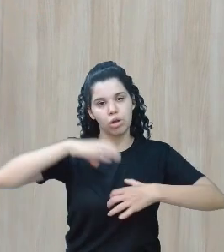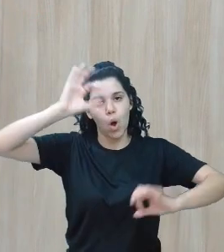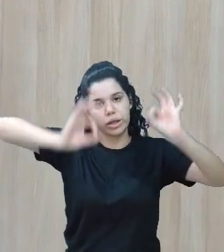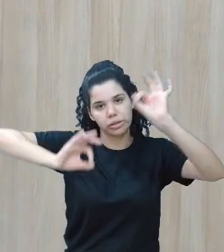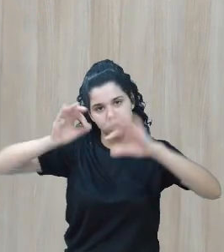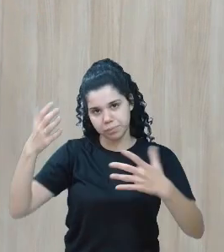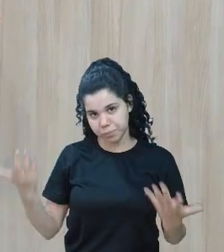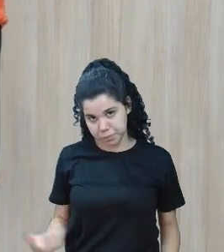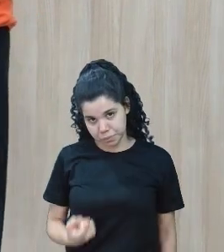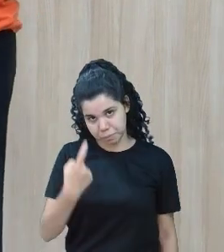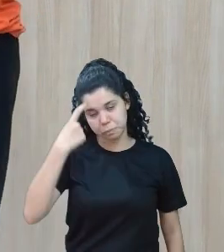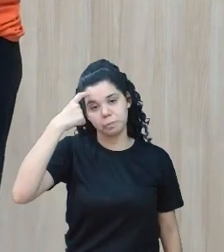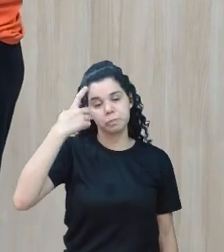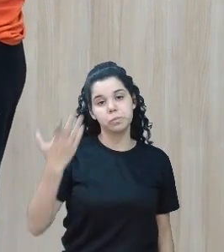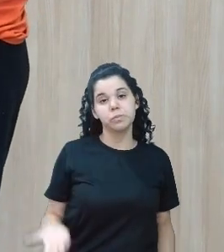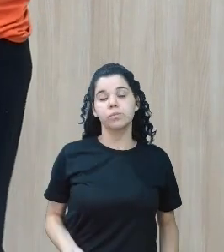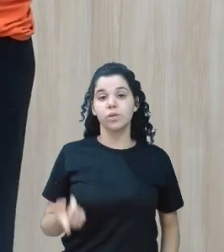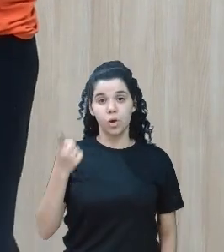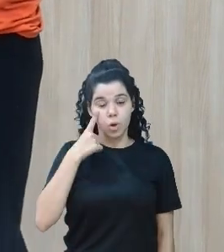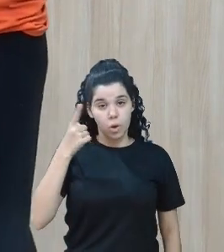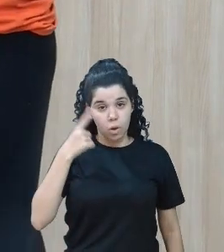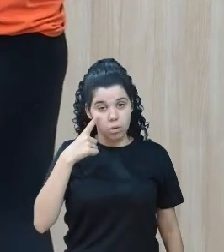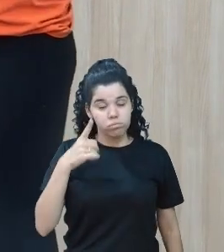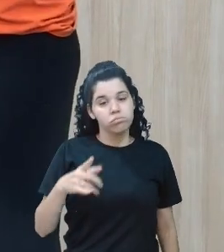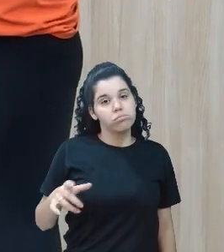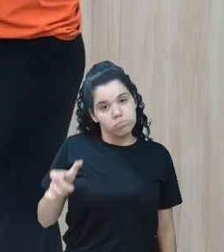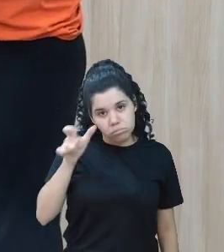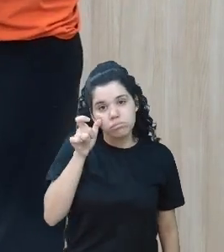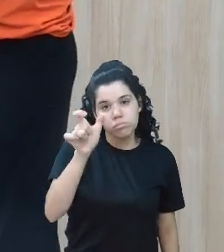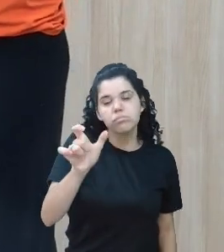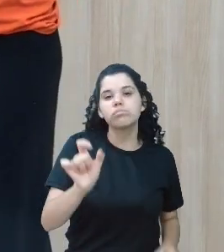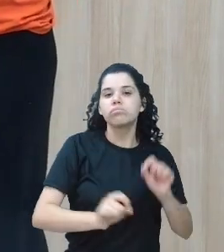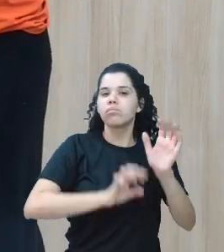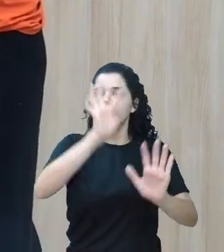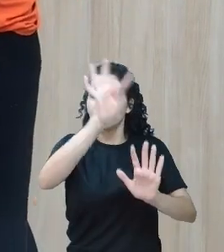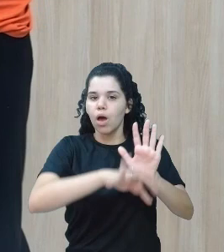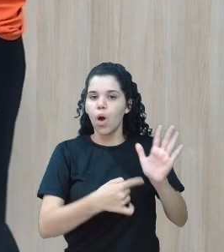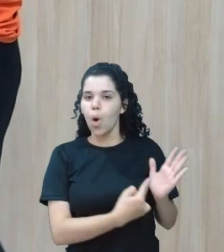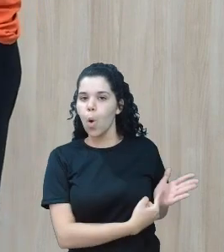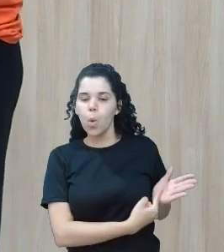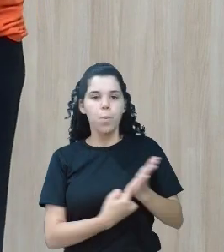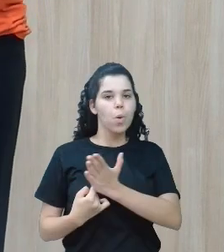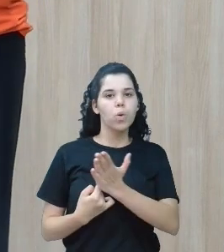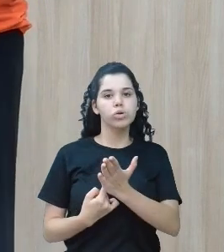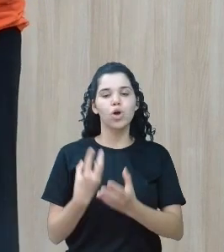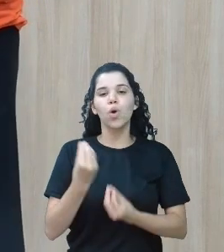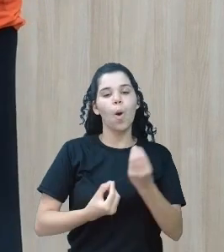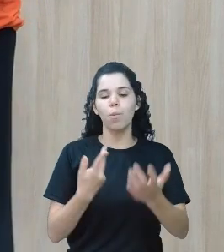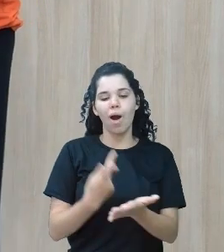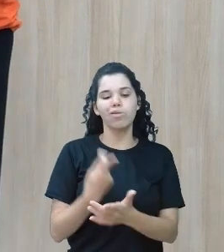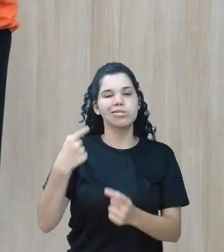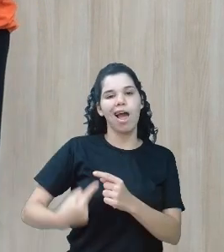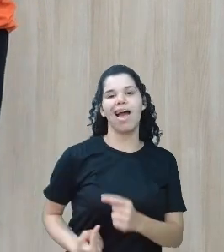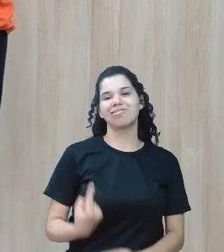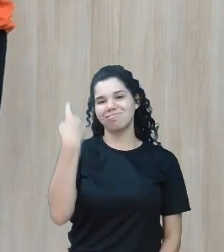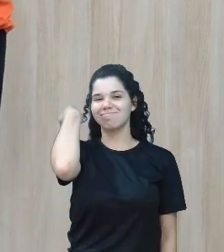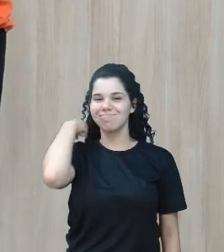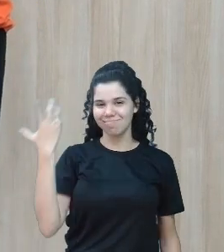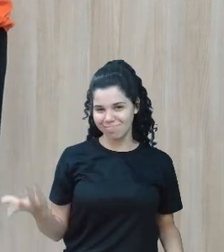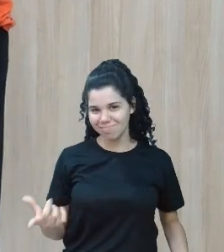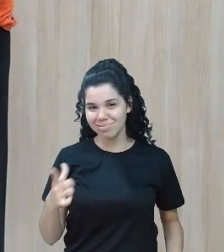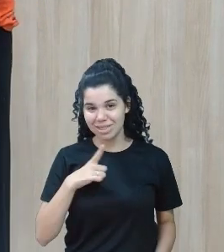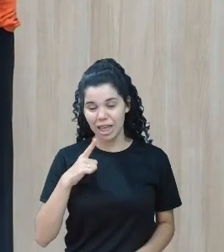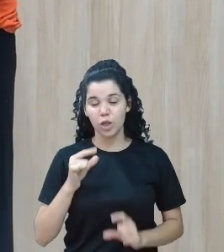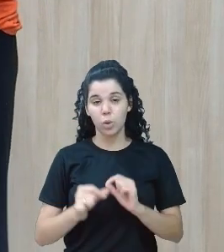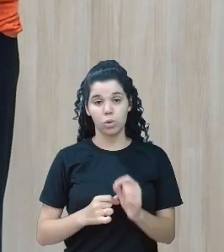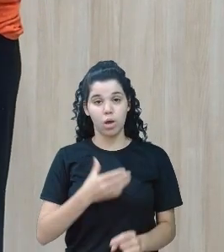pensava. E vejam que interessante, é um texto que mostra para a gente como se fazia antigamente. A gente tem o